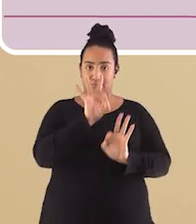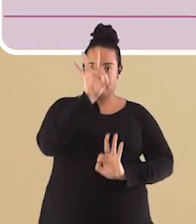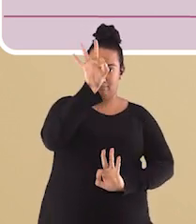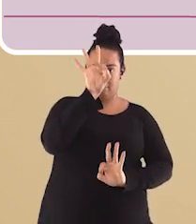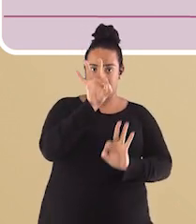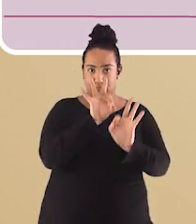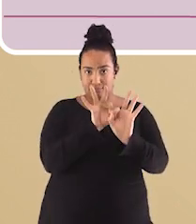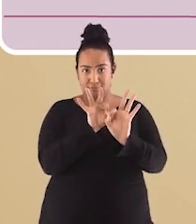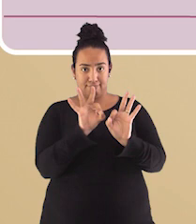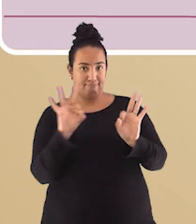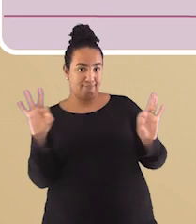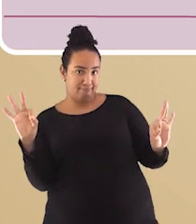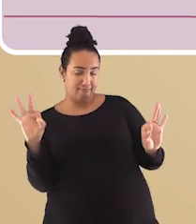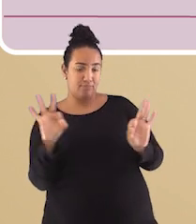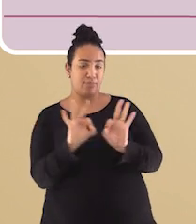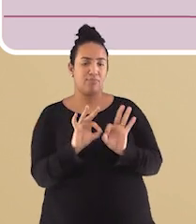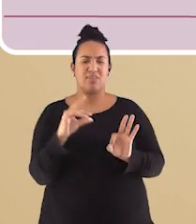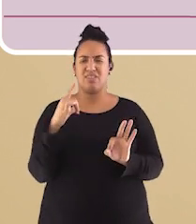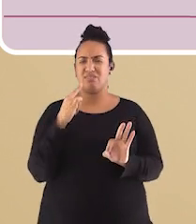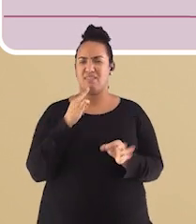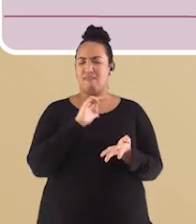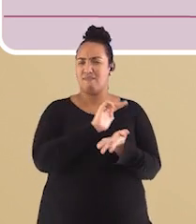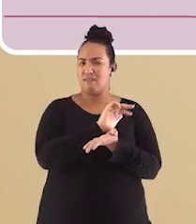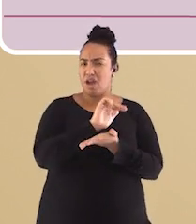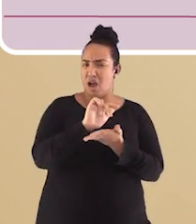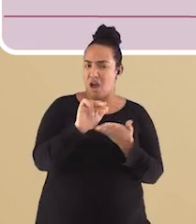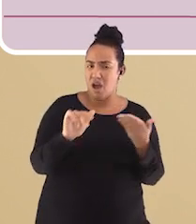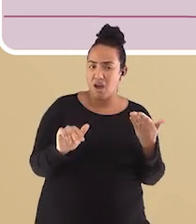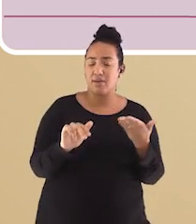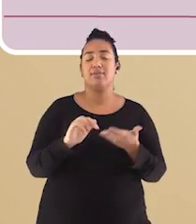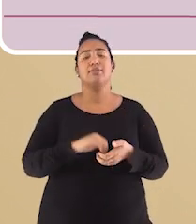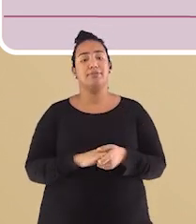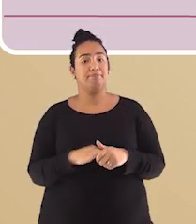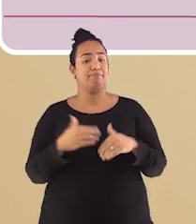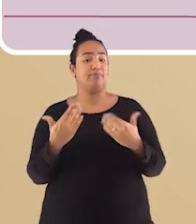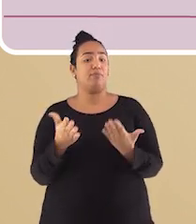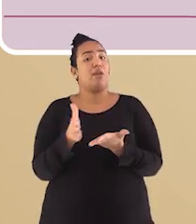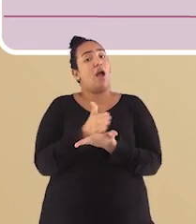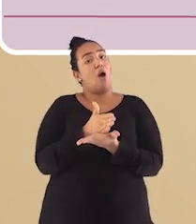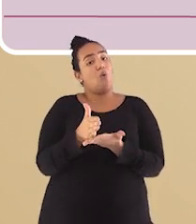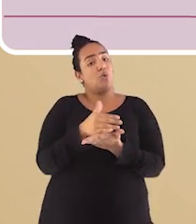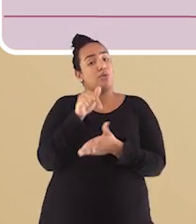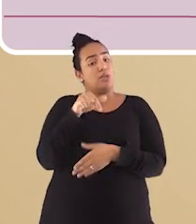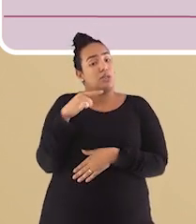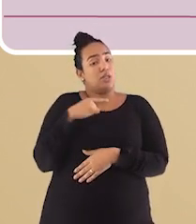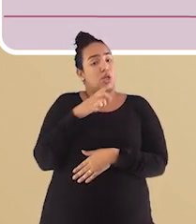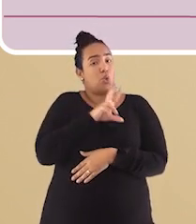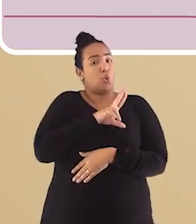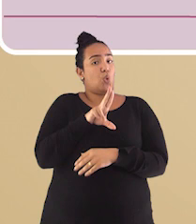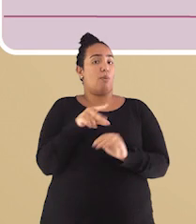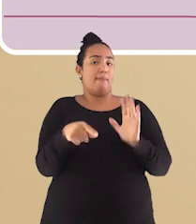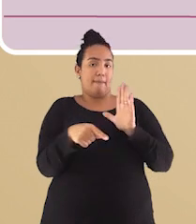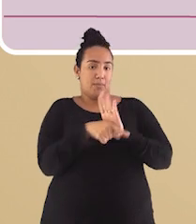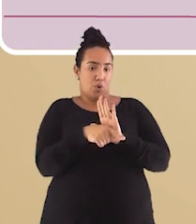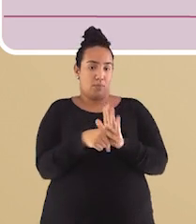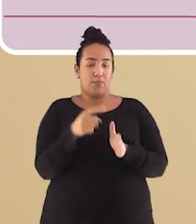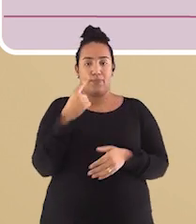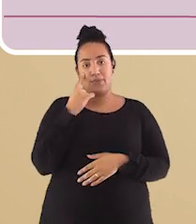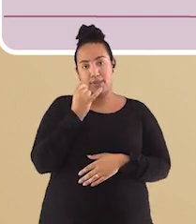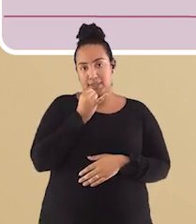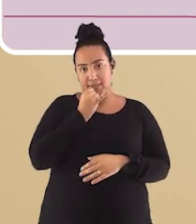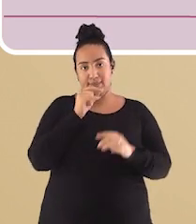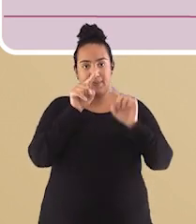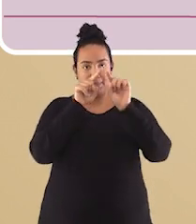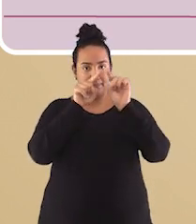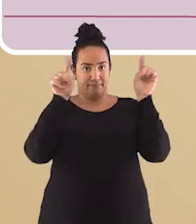existem diversos figuras planas em alguns casos essas figuras recebem nomes especiais como o quadrado